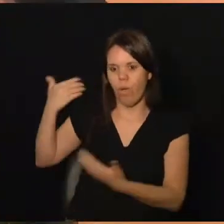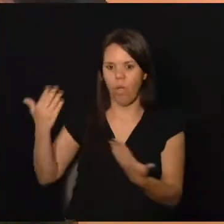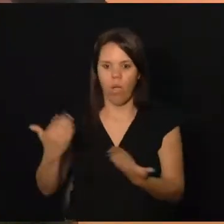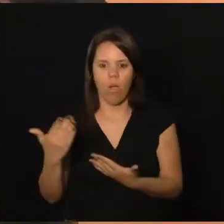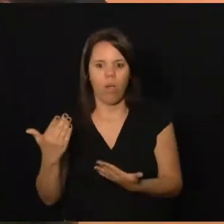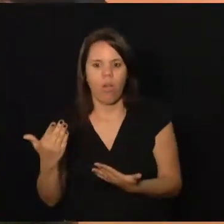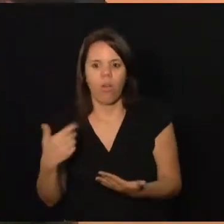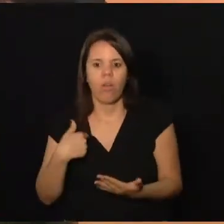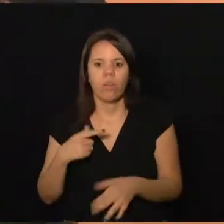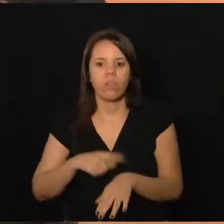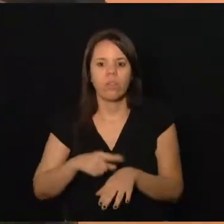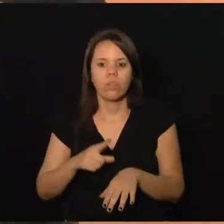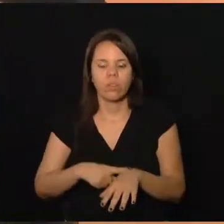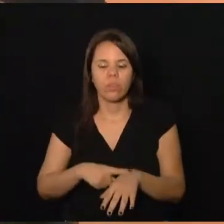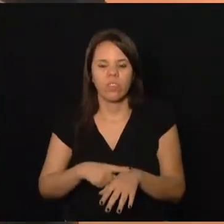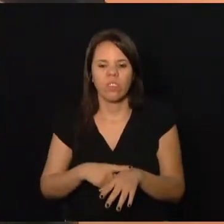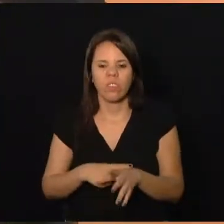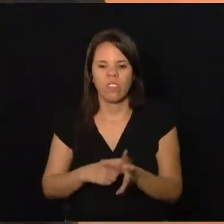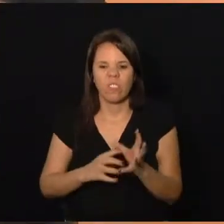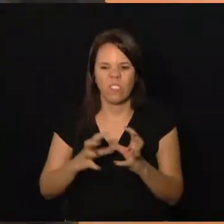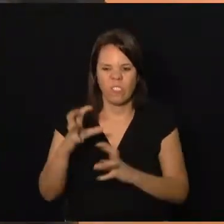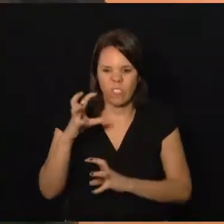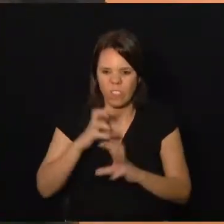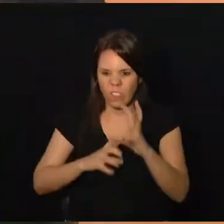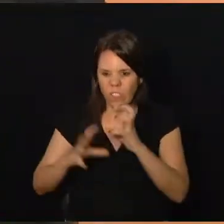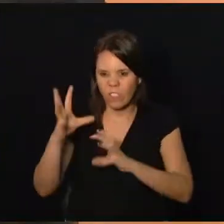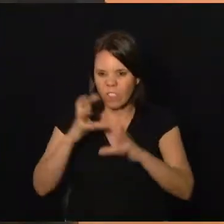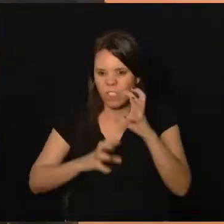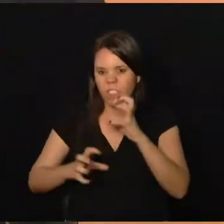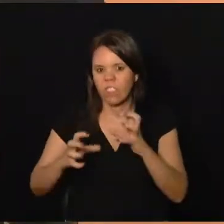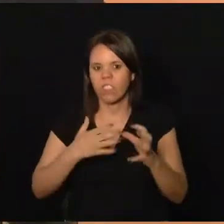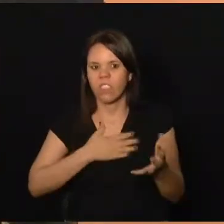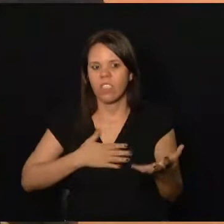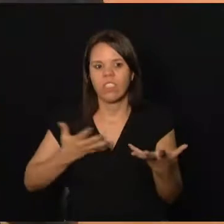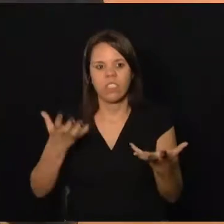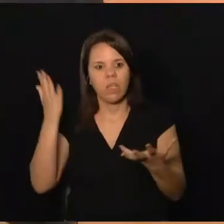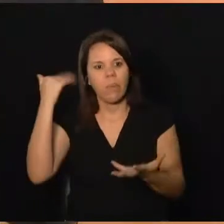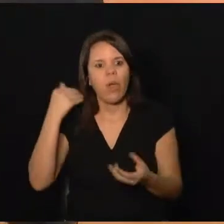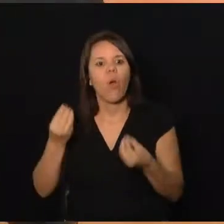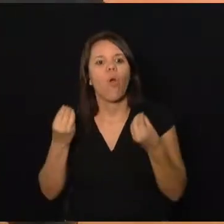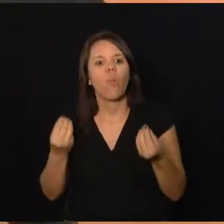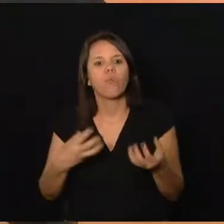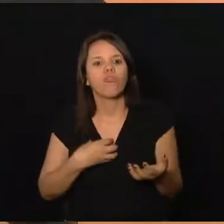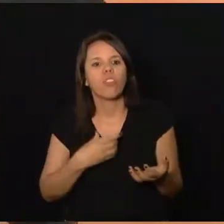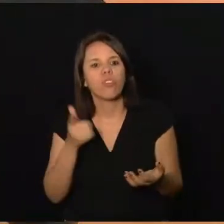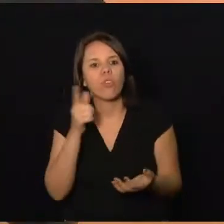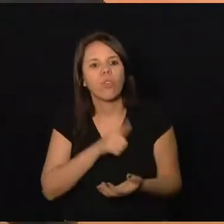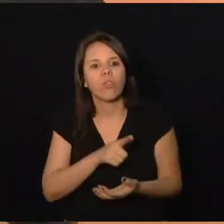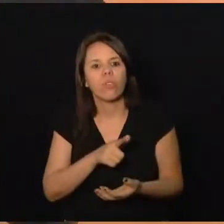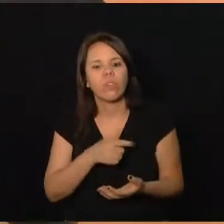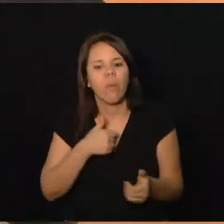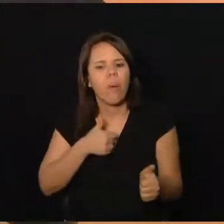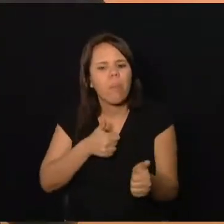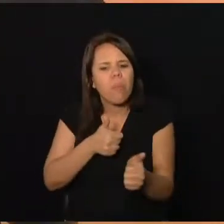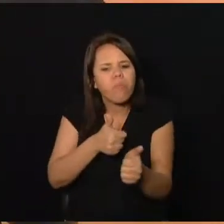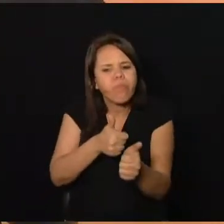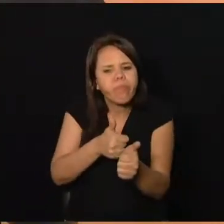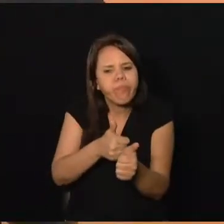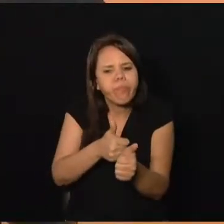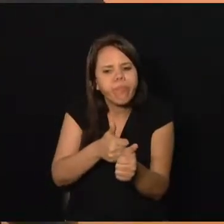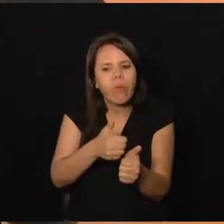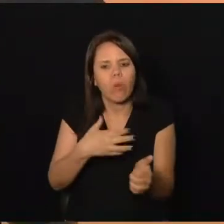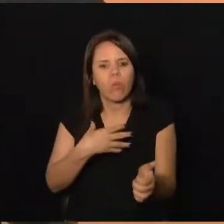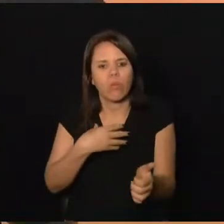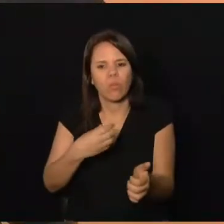assim de agressividade, eu gostaria de saber qual é a forma que eu consigo me aproximar mais dele, porque eu